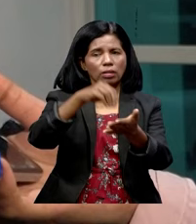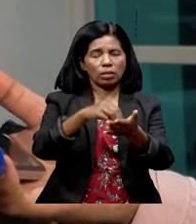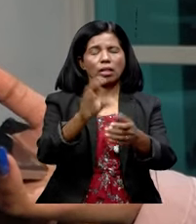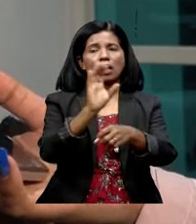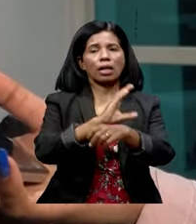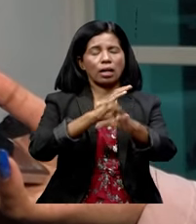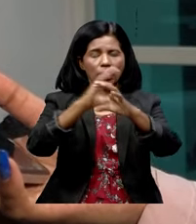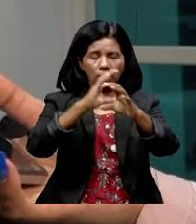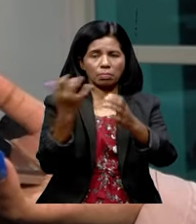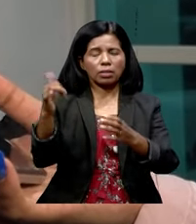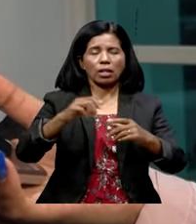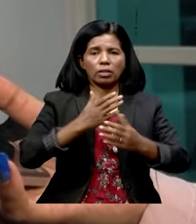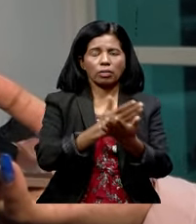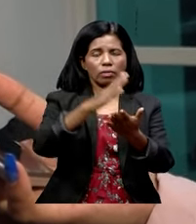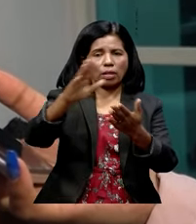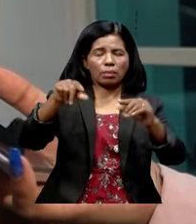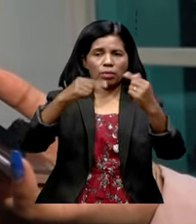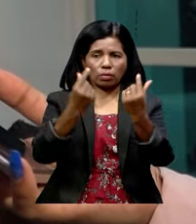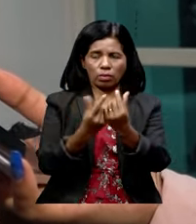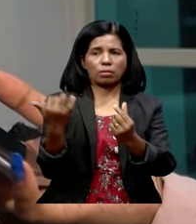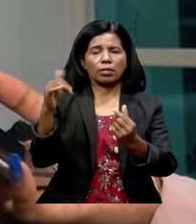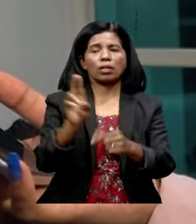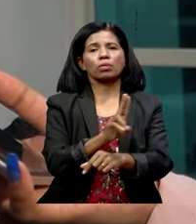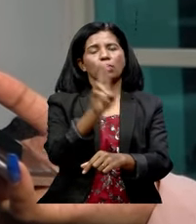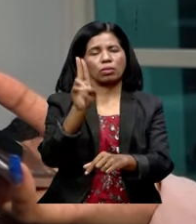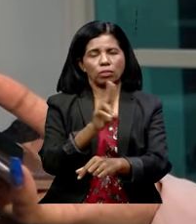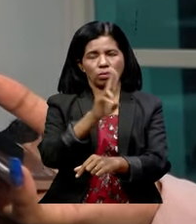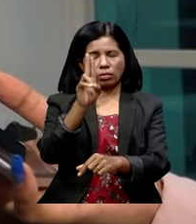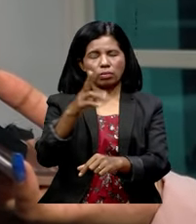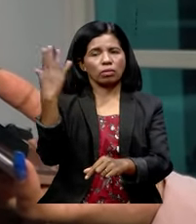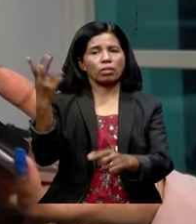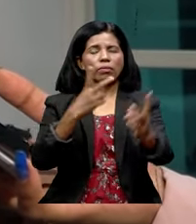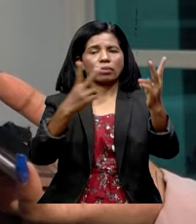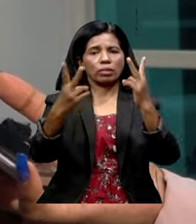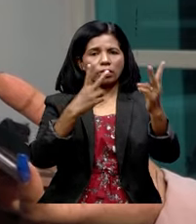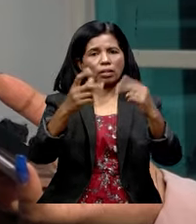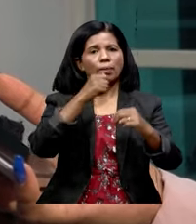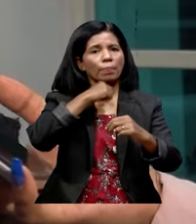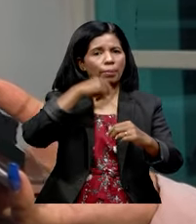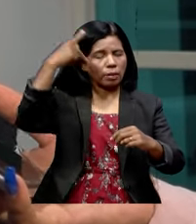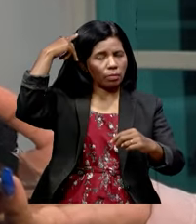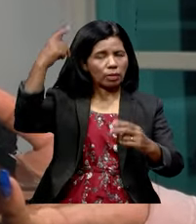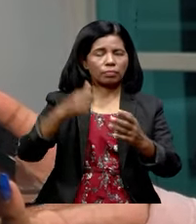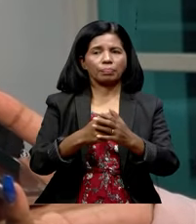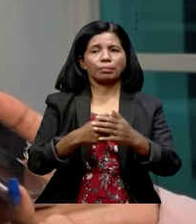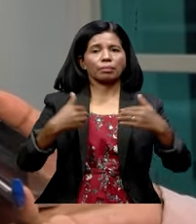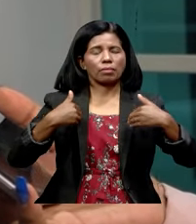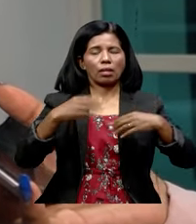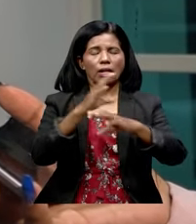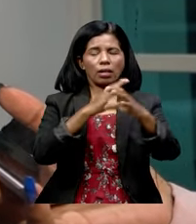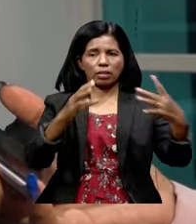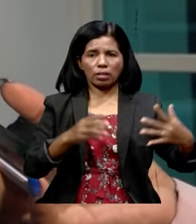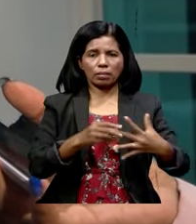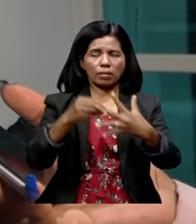tu distribui, ba equipa sira atu usa iha visita amo papa nia. Iha careta especial